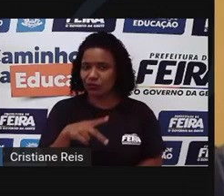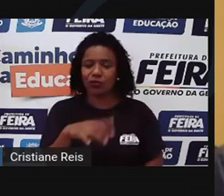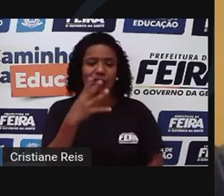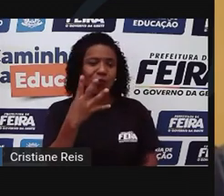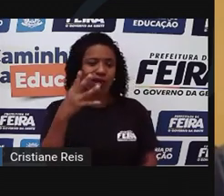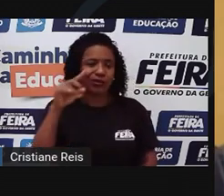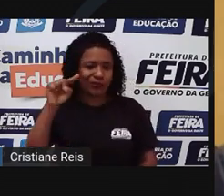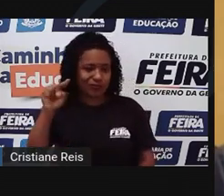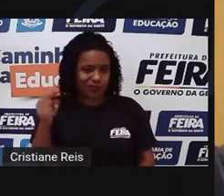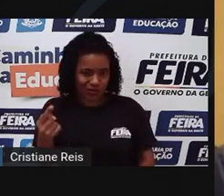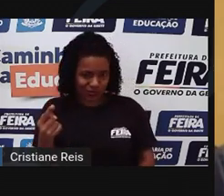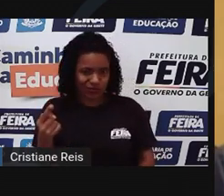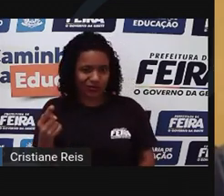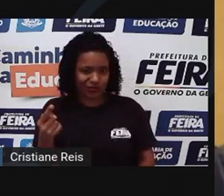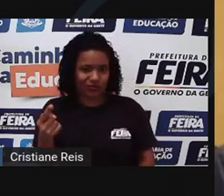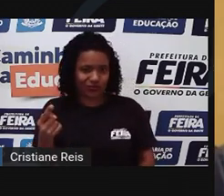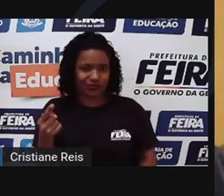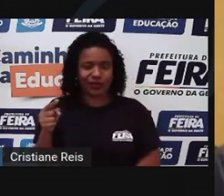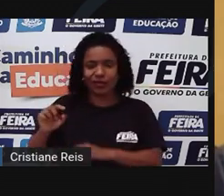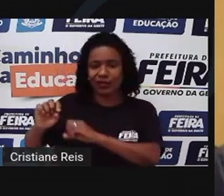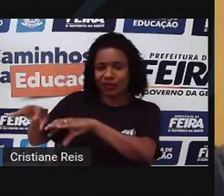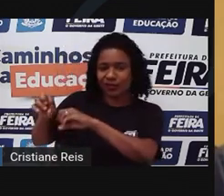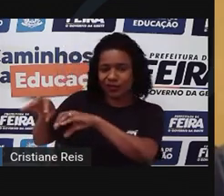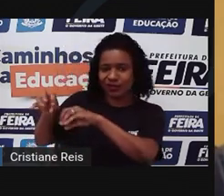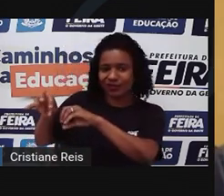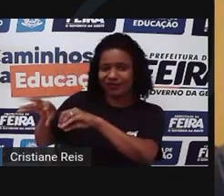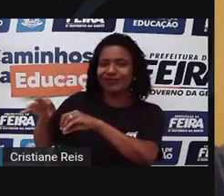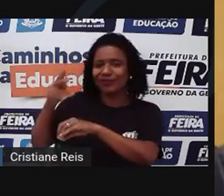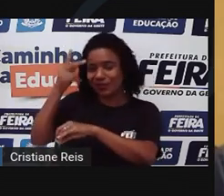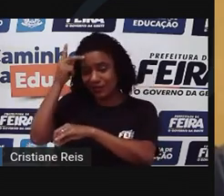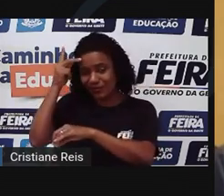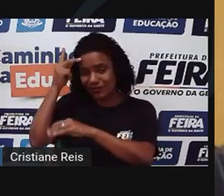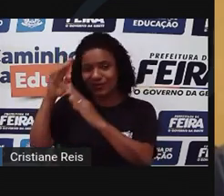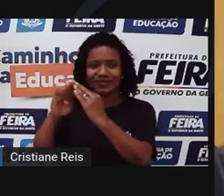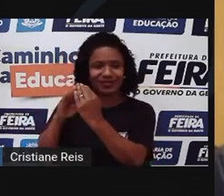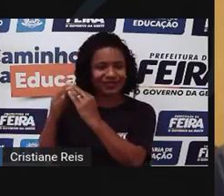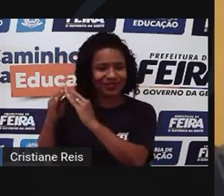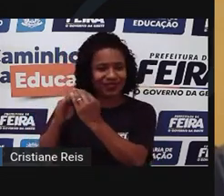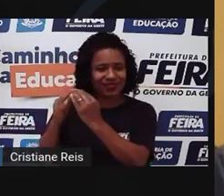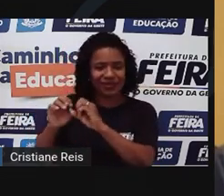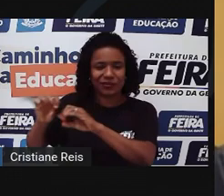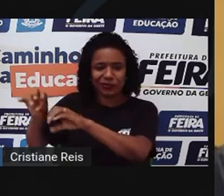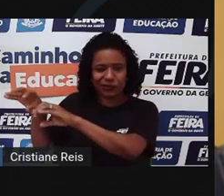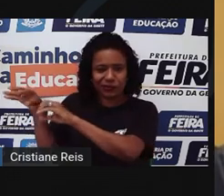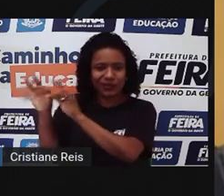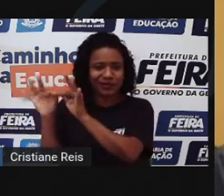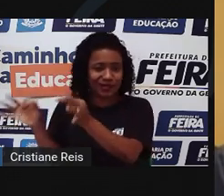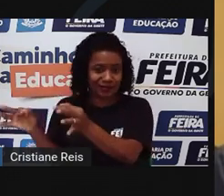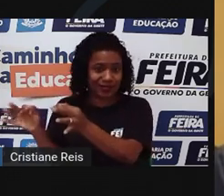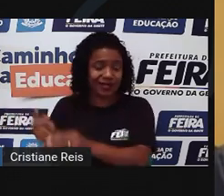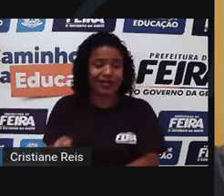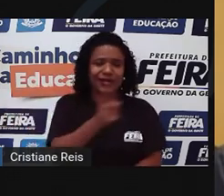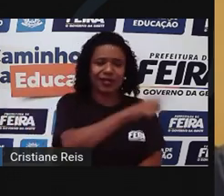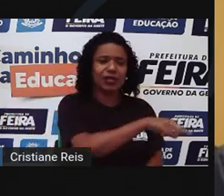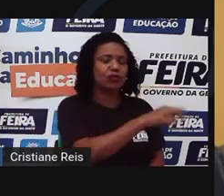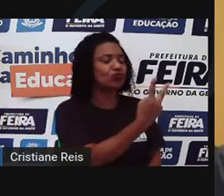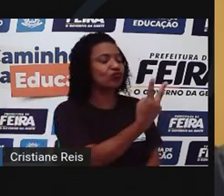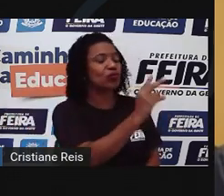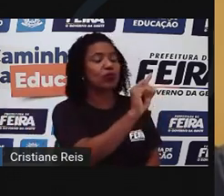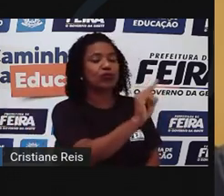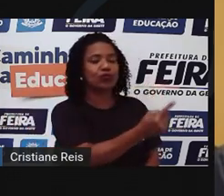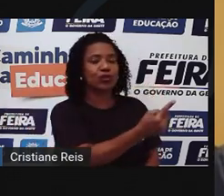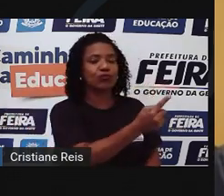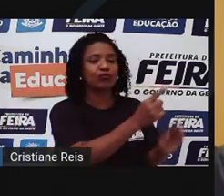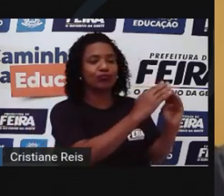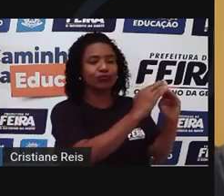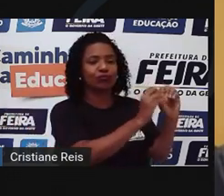na periferia e R$2.000 se desse aula no centro, claramente os professores mais qualificados vão querer ir para a periferia para dar aula para os